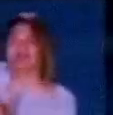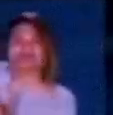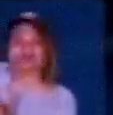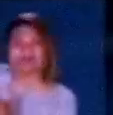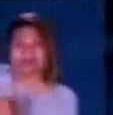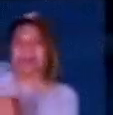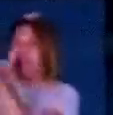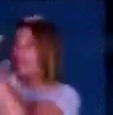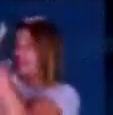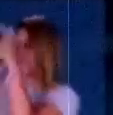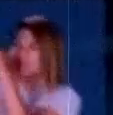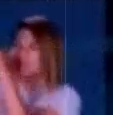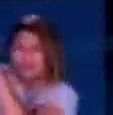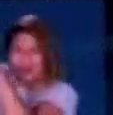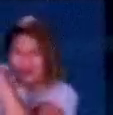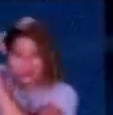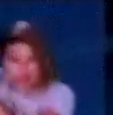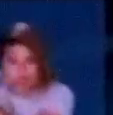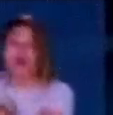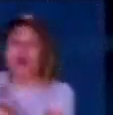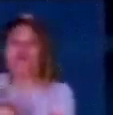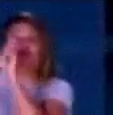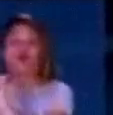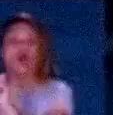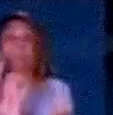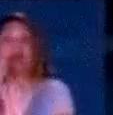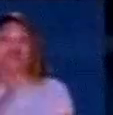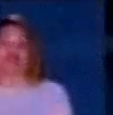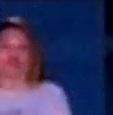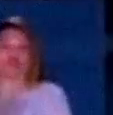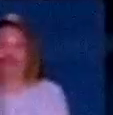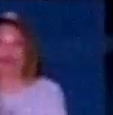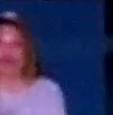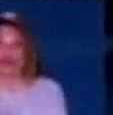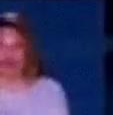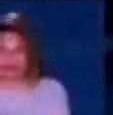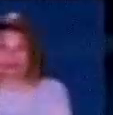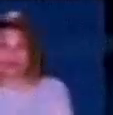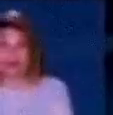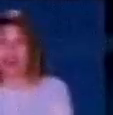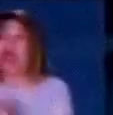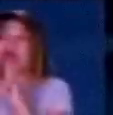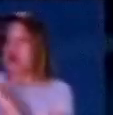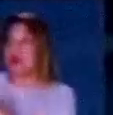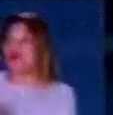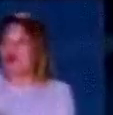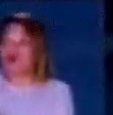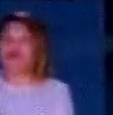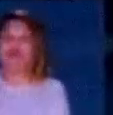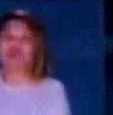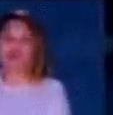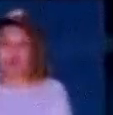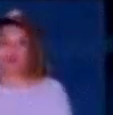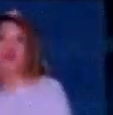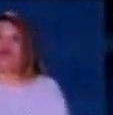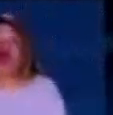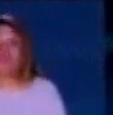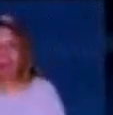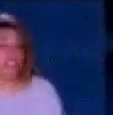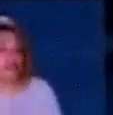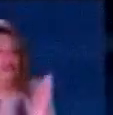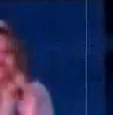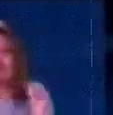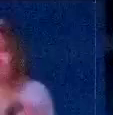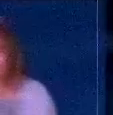aquele passo. Só que naquele ano a taxa de juro da dívida externa era de 4,5. O senhor pegou dinheiro emprestado do